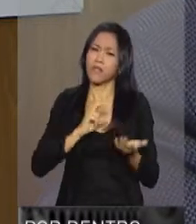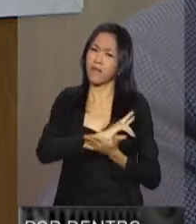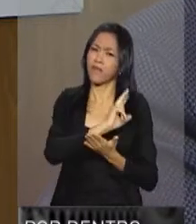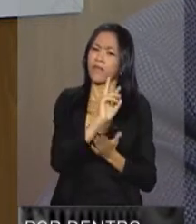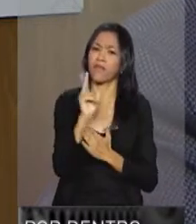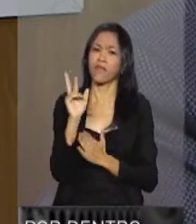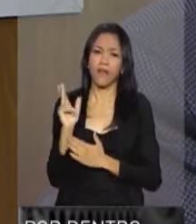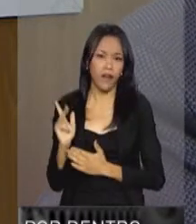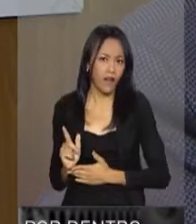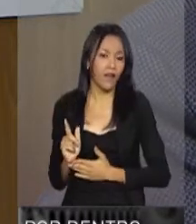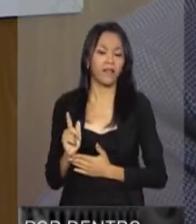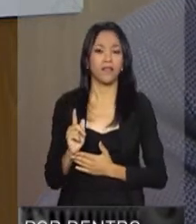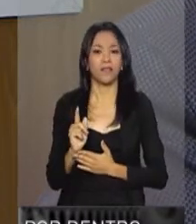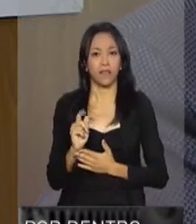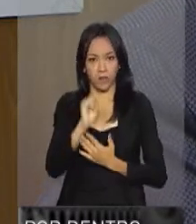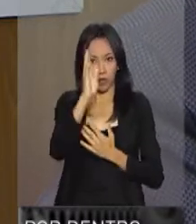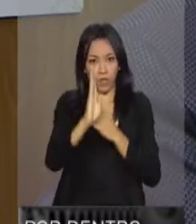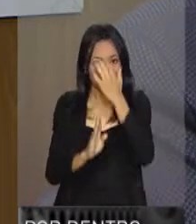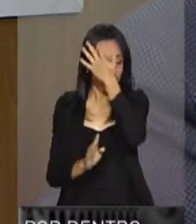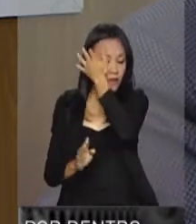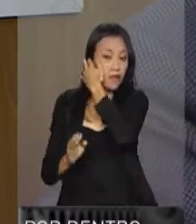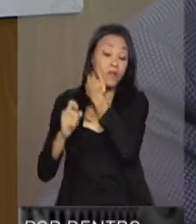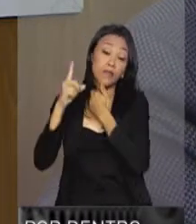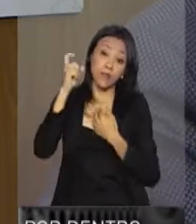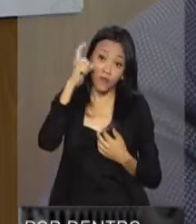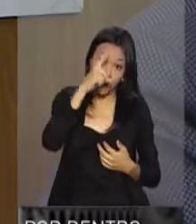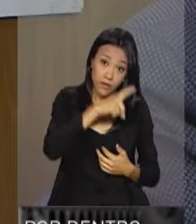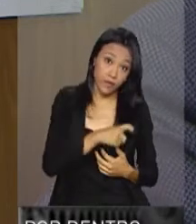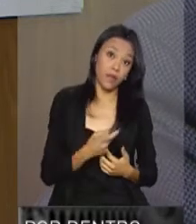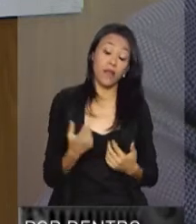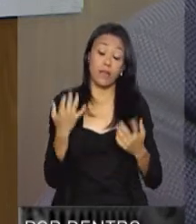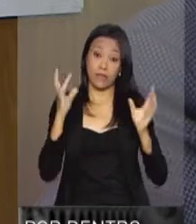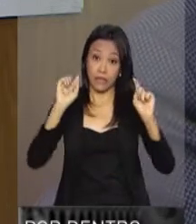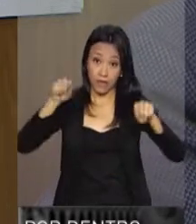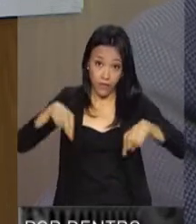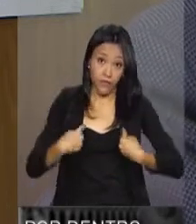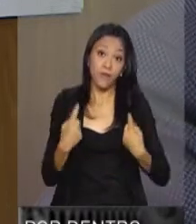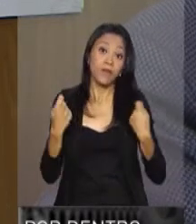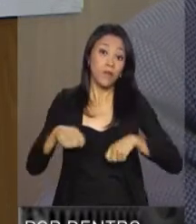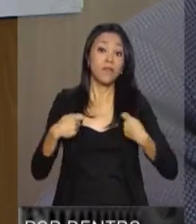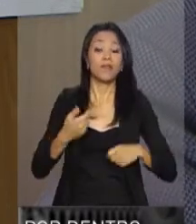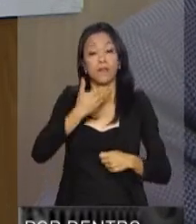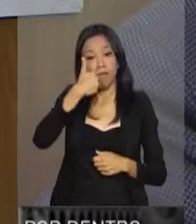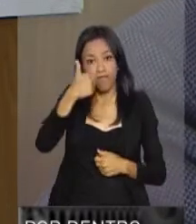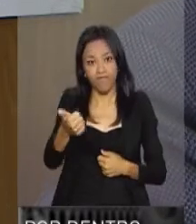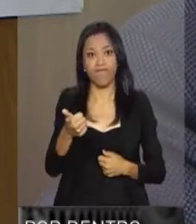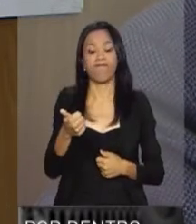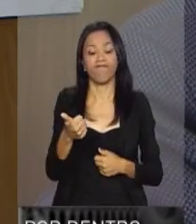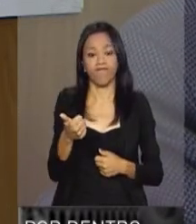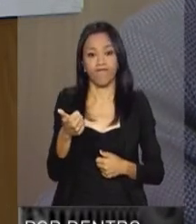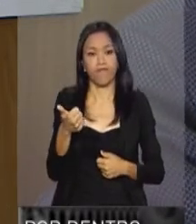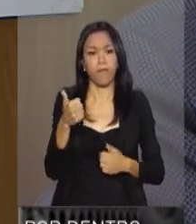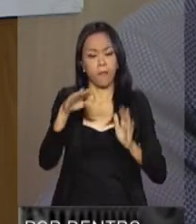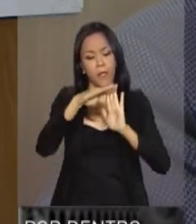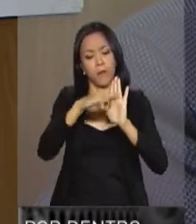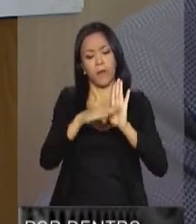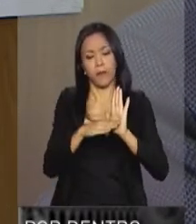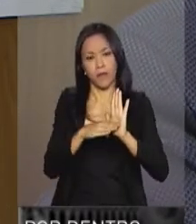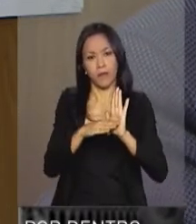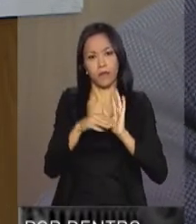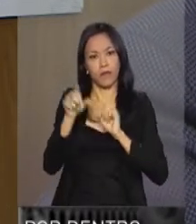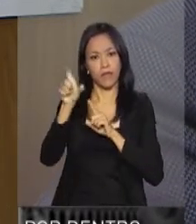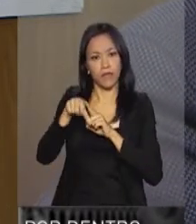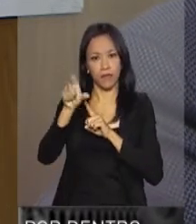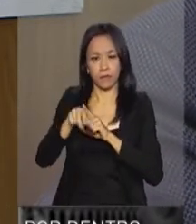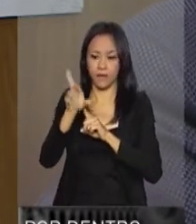números moradias no brasil que tem muitas dificuldades que tem novos desafios que precisam ser melhoradas qualificadas e o programa cartão reforma